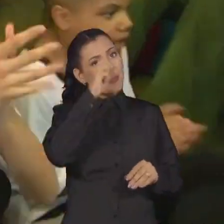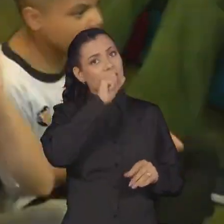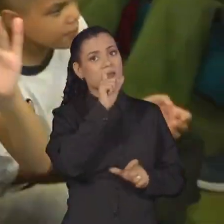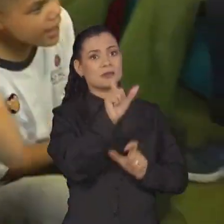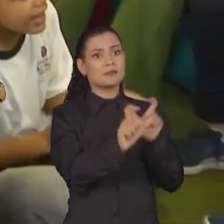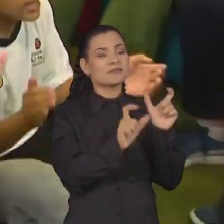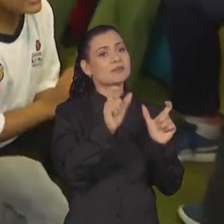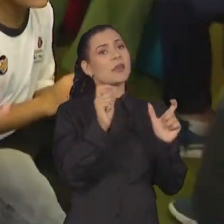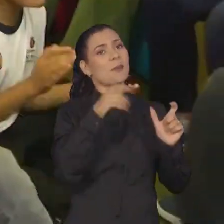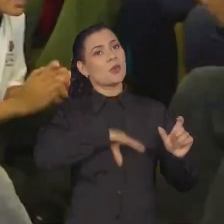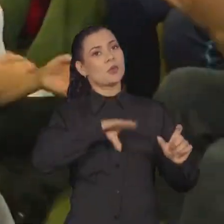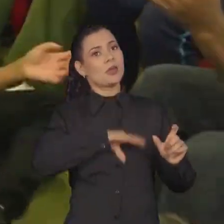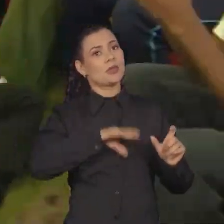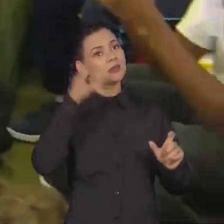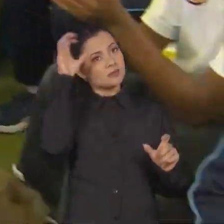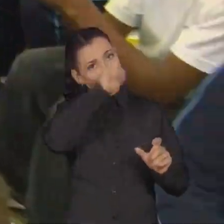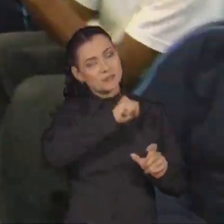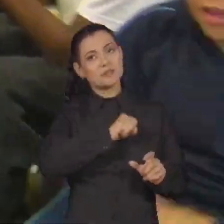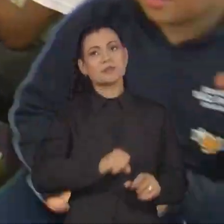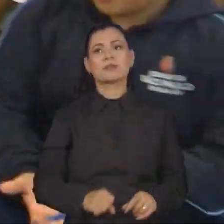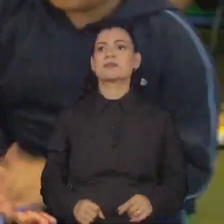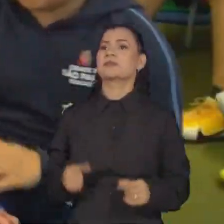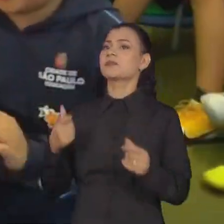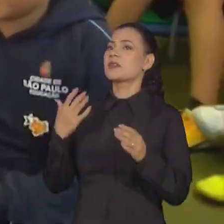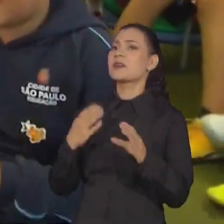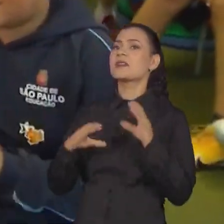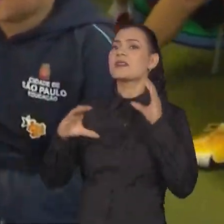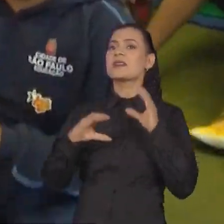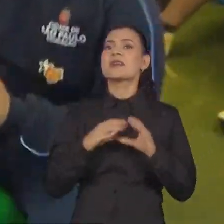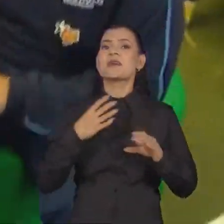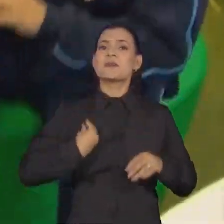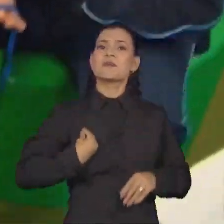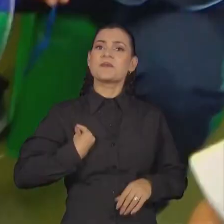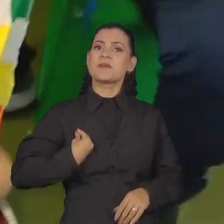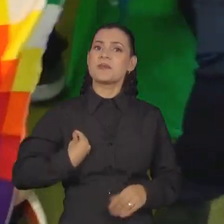Ai, arriba, forticere,